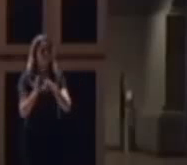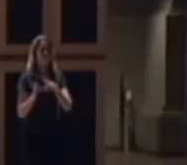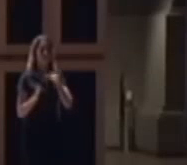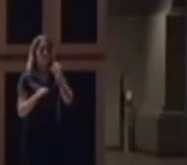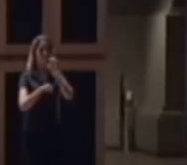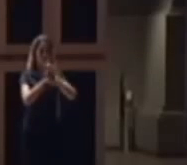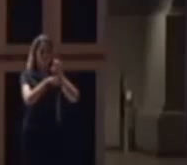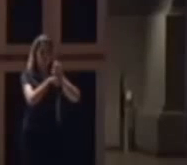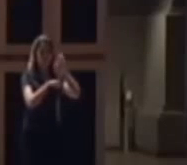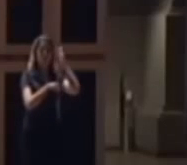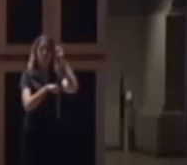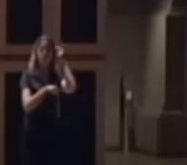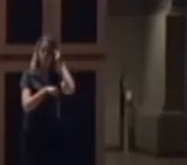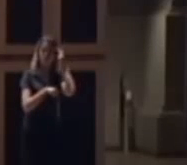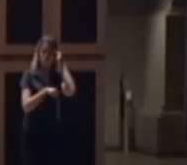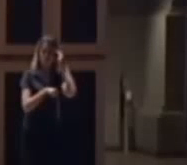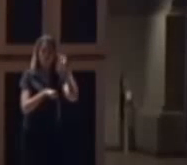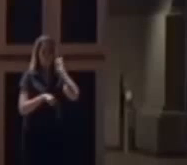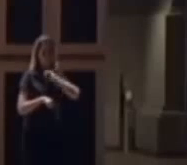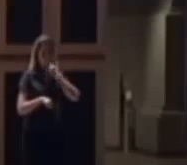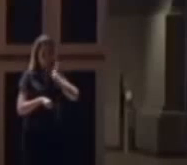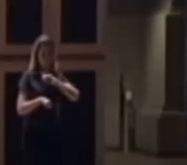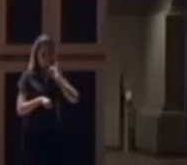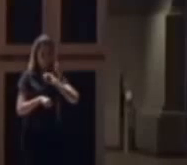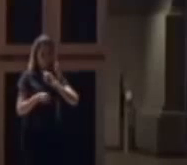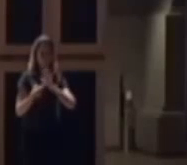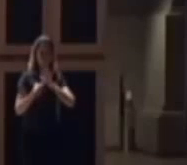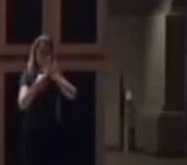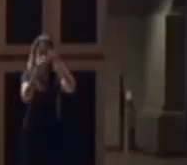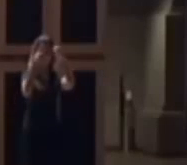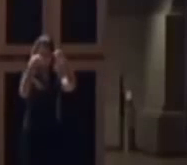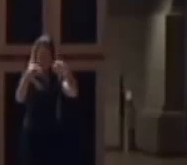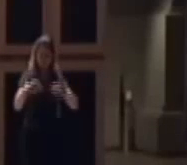de Cultura de Minas Gerais, para a sua exposição inicial.